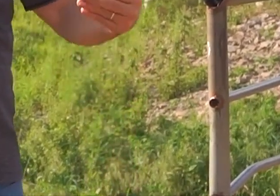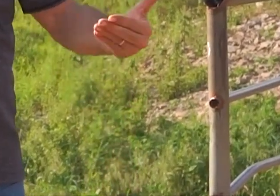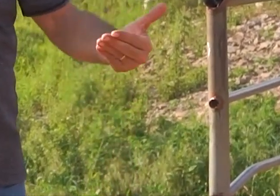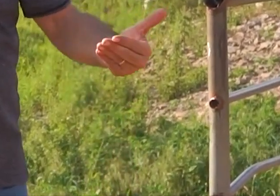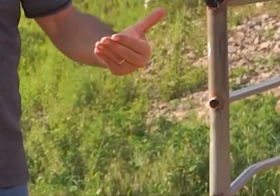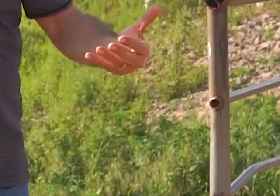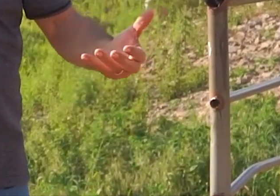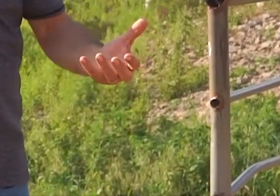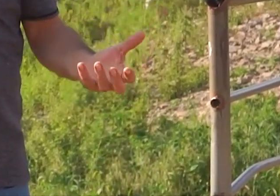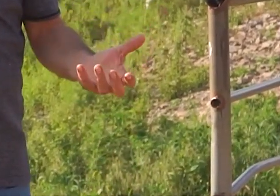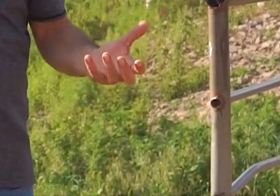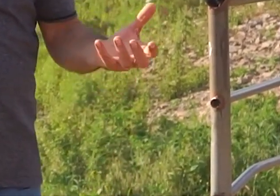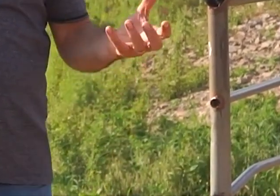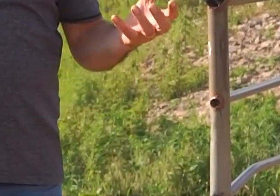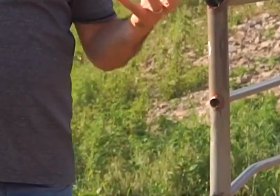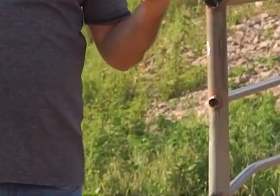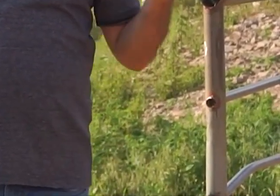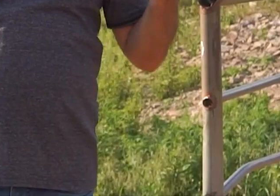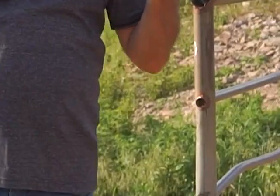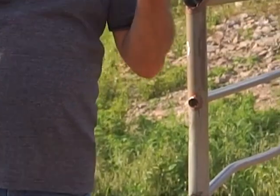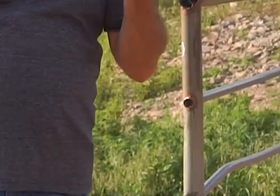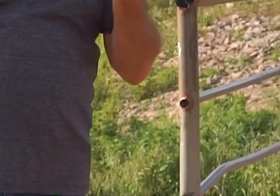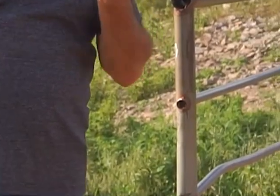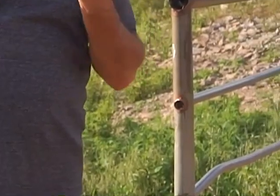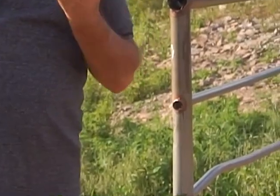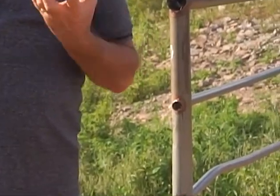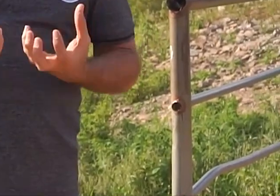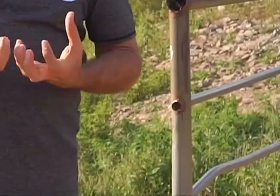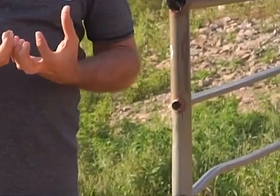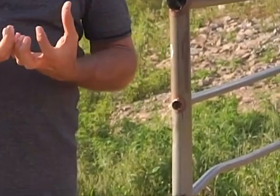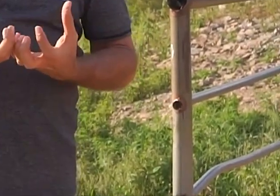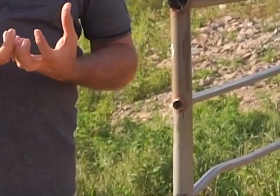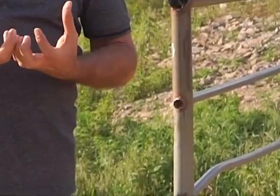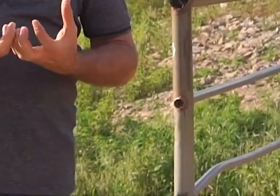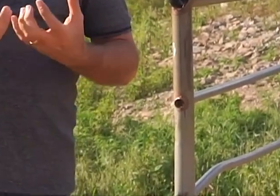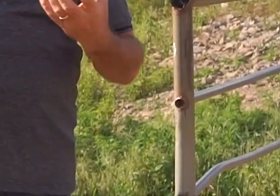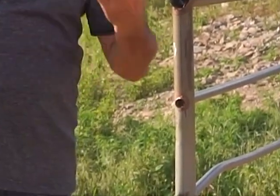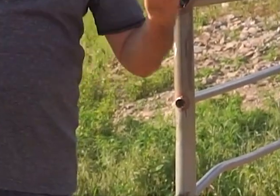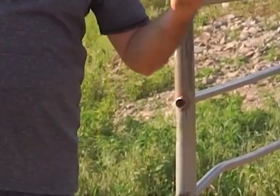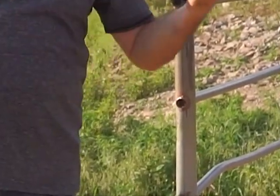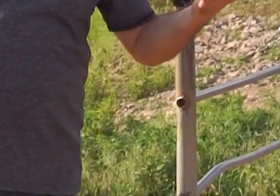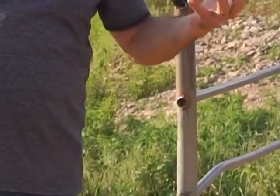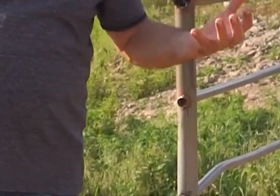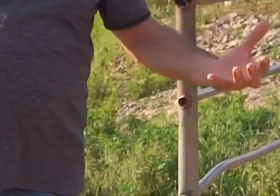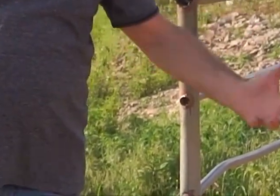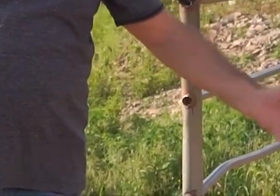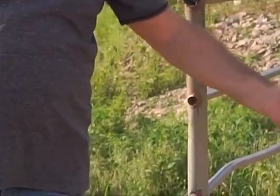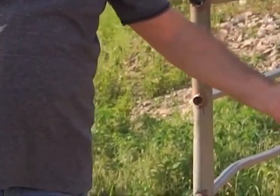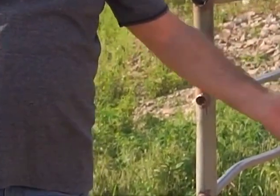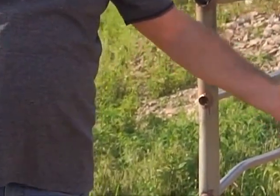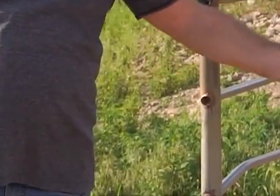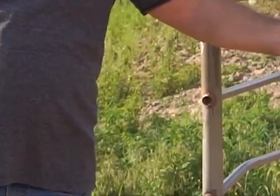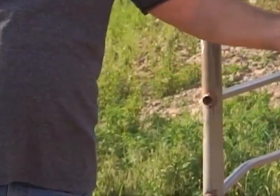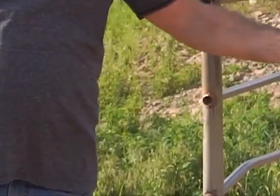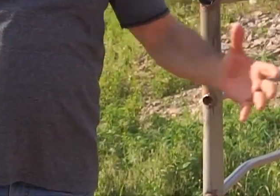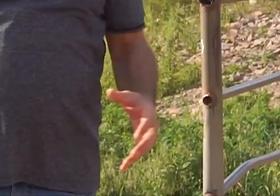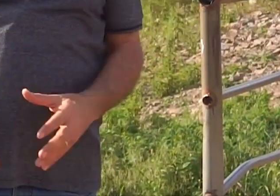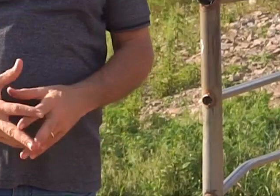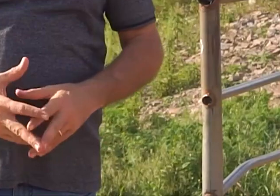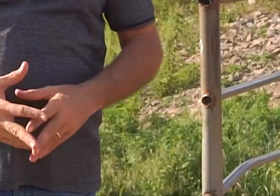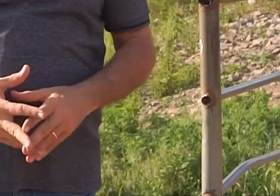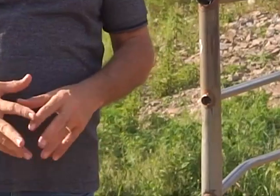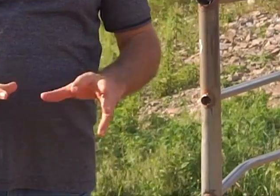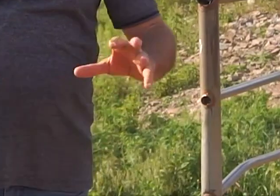da aula de solo? Vai infiltrar, vai escorrer pelo solo, vai para as partes